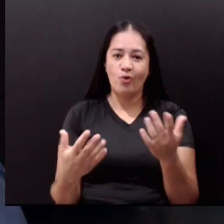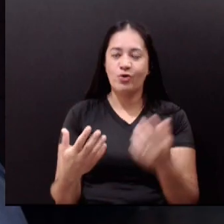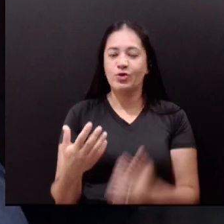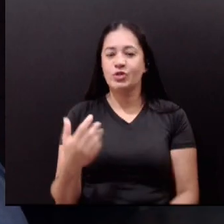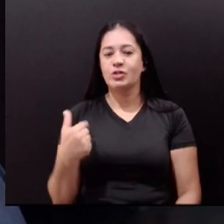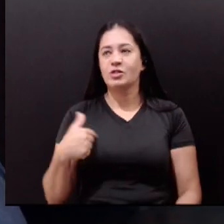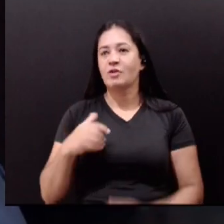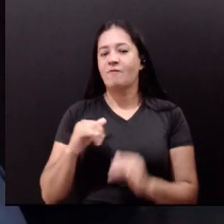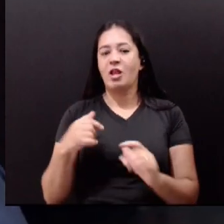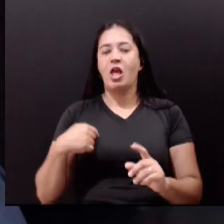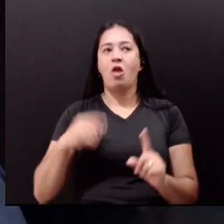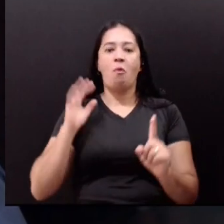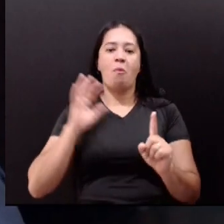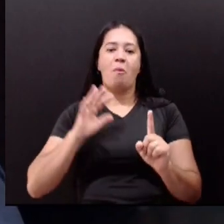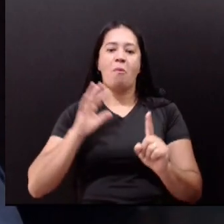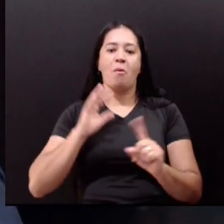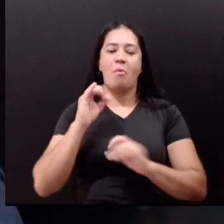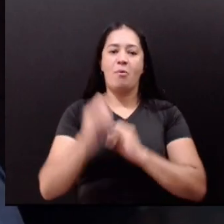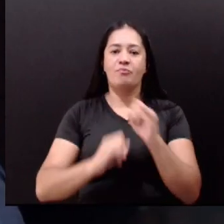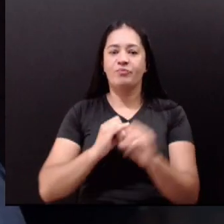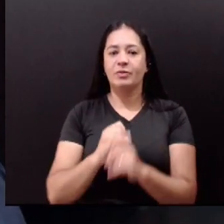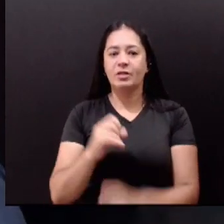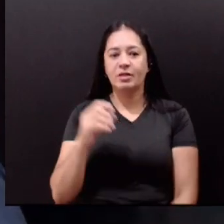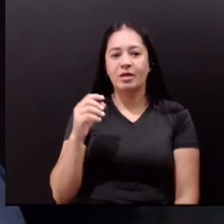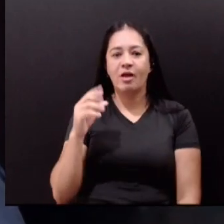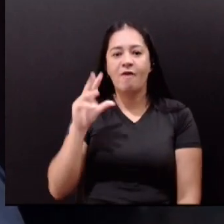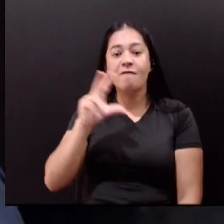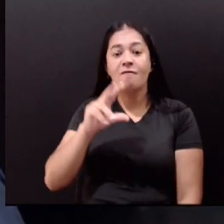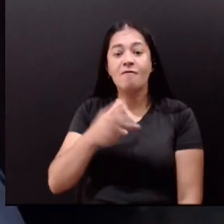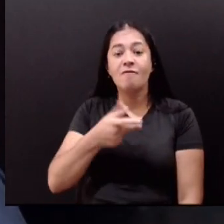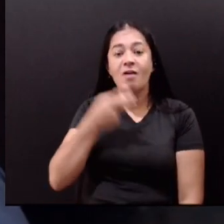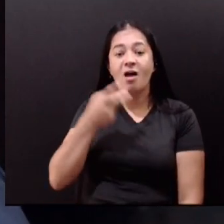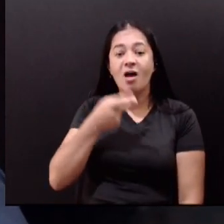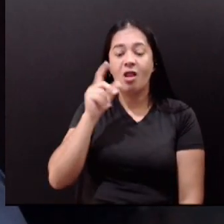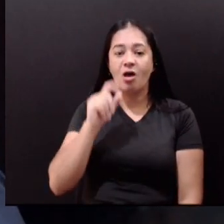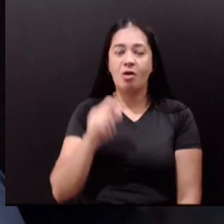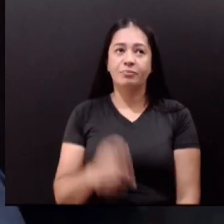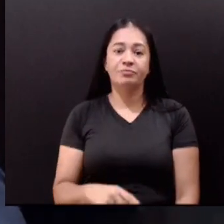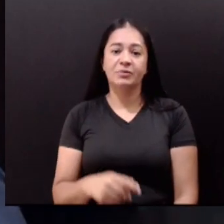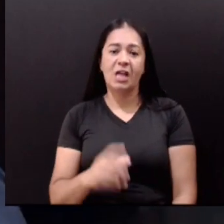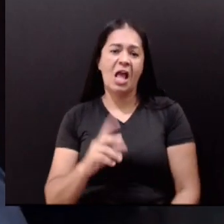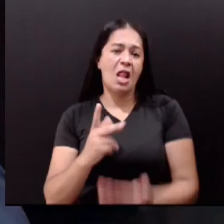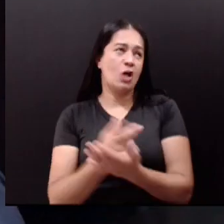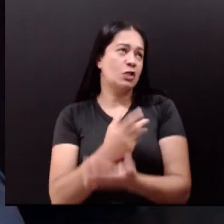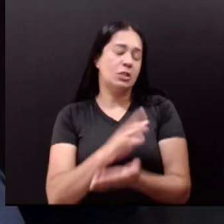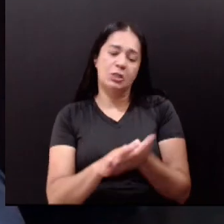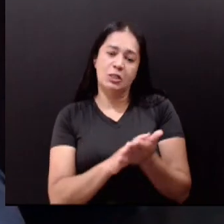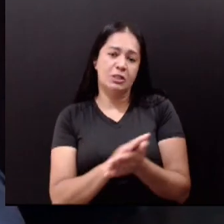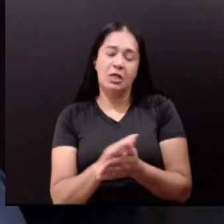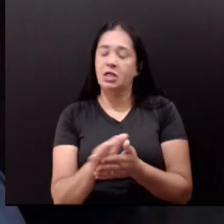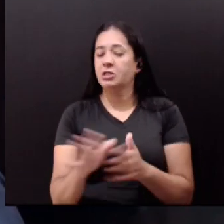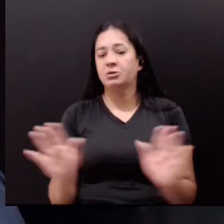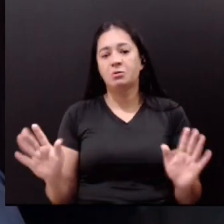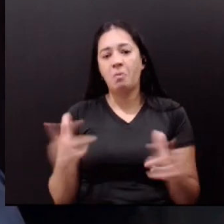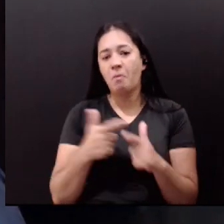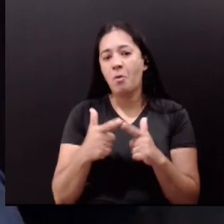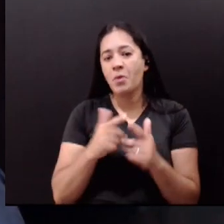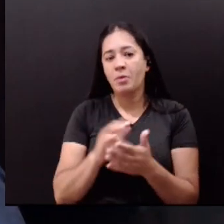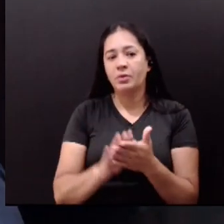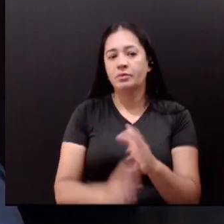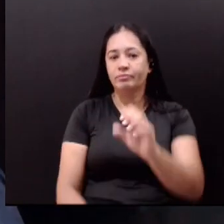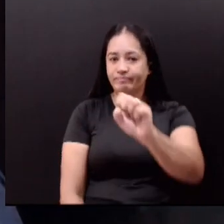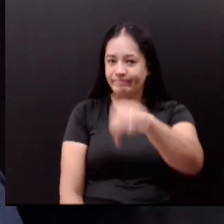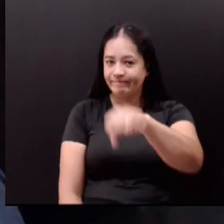eles incutem, né, falam sobre: "Ah, não vai acontecer nada, não vai dar em nada". Dá sim. Eu mesmo